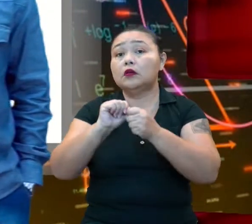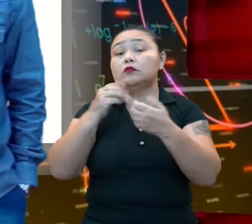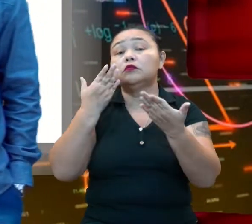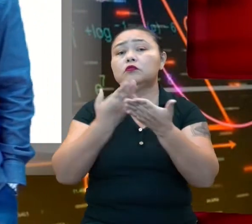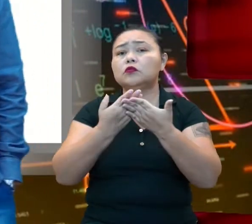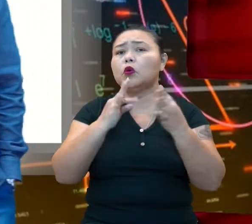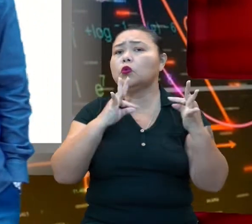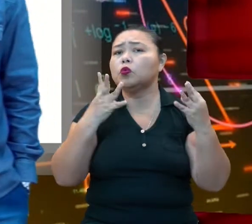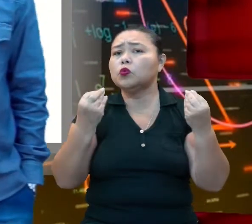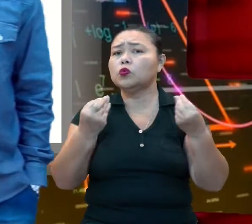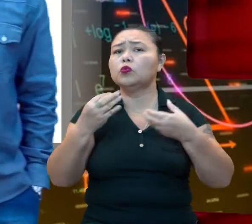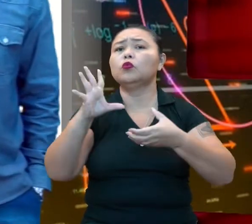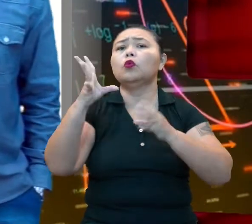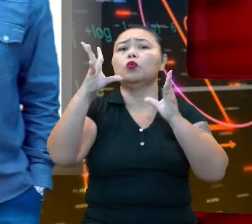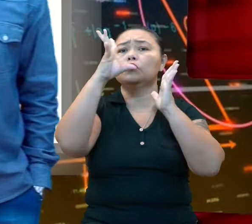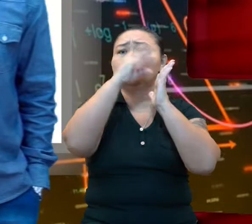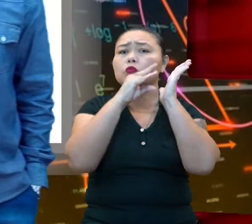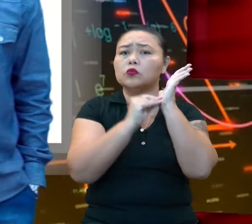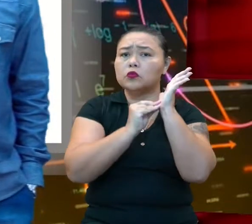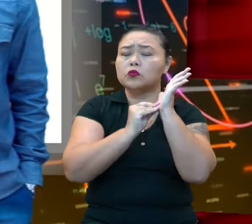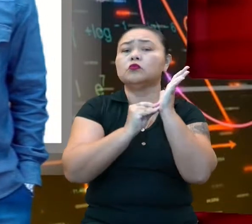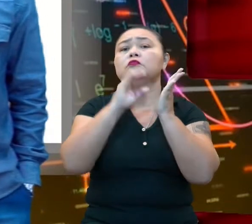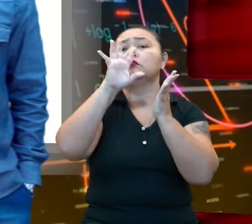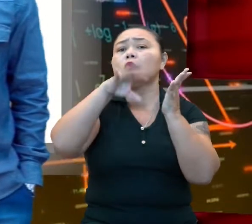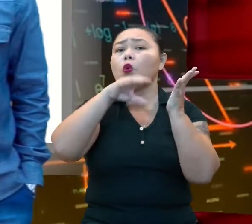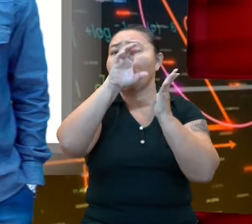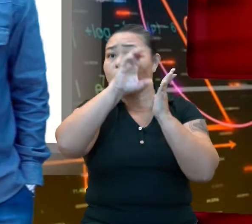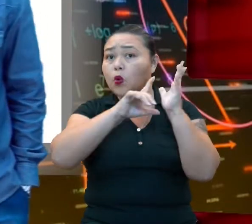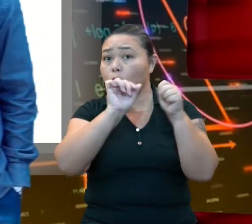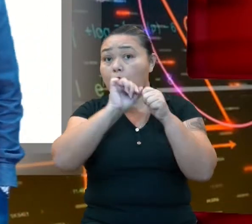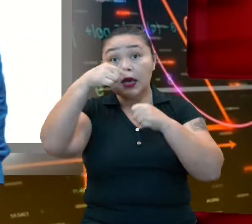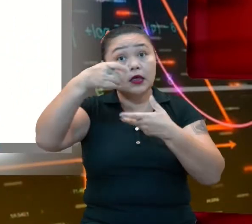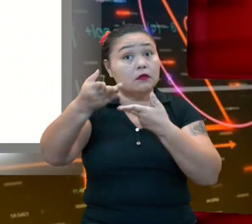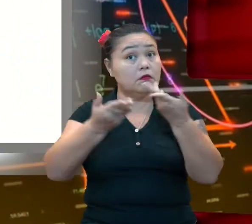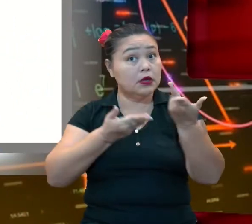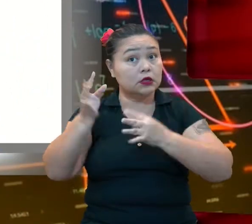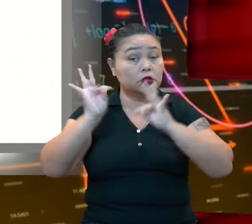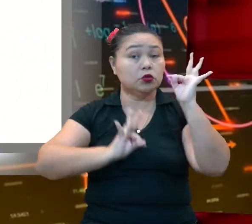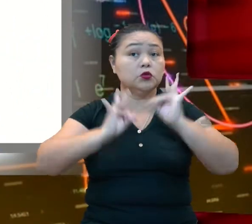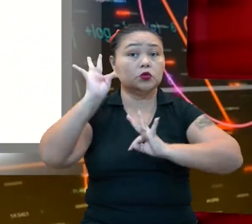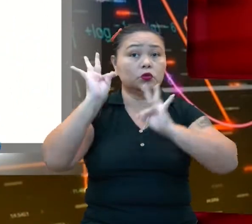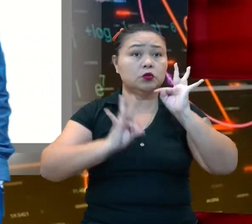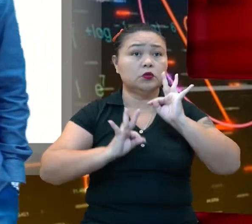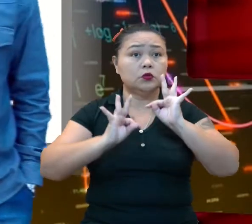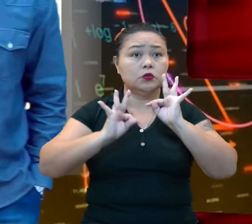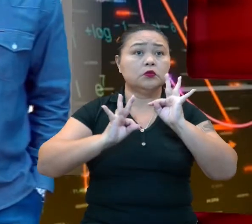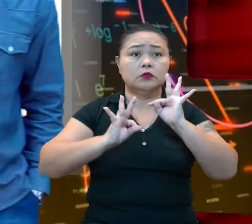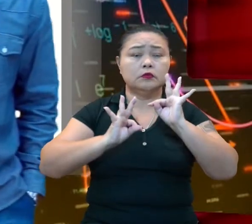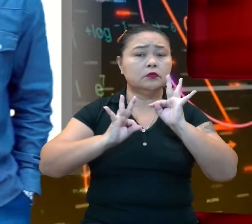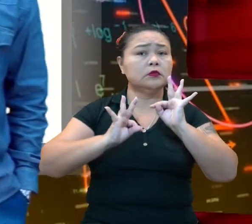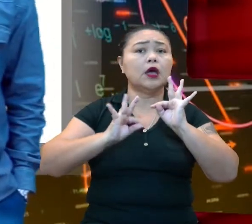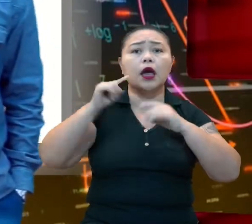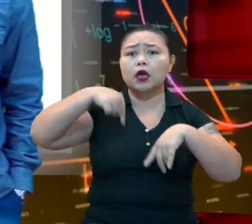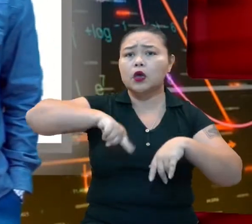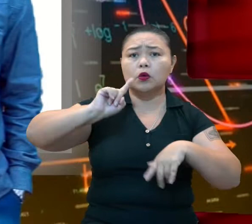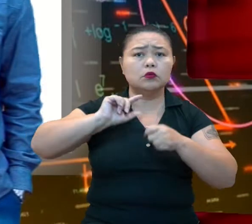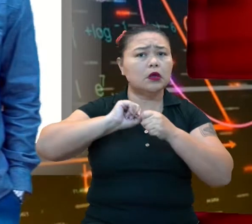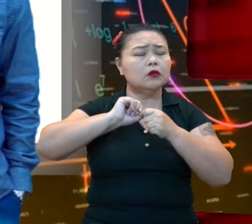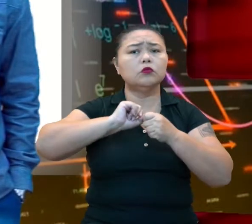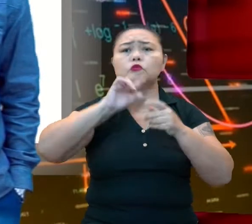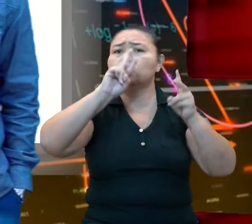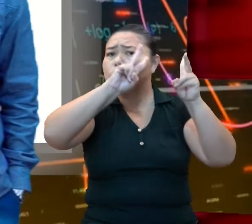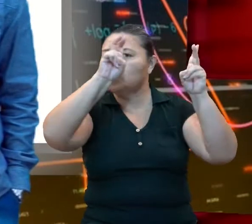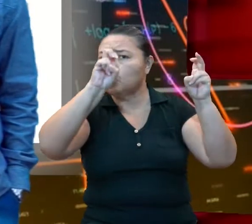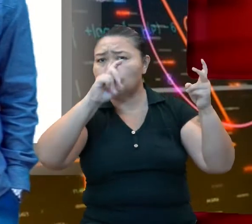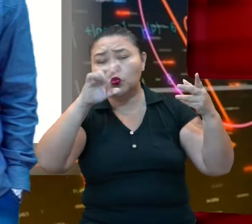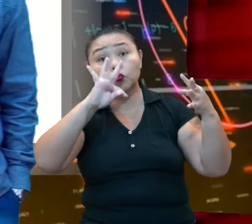componente curricular, né? E aqui na mediação a gente não tem isso, né? Porque a gente faz nas aulas de todos os assuntos e não deixa vocês